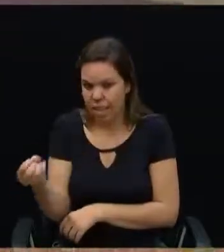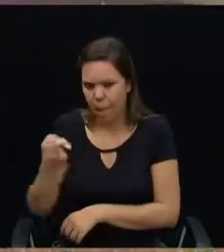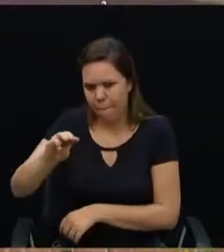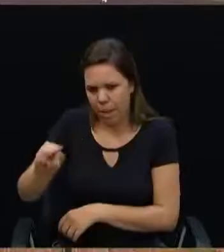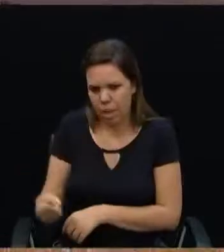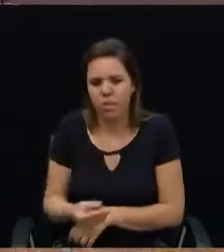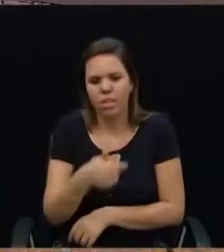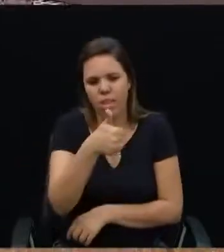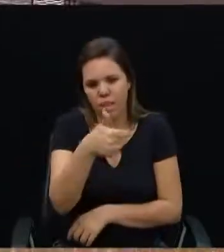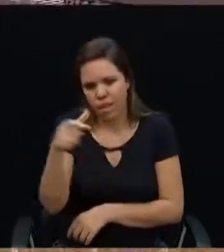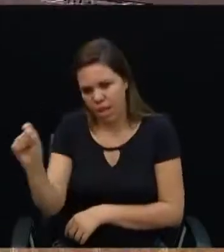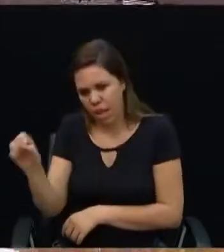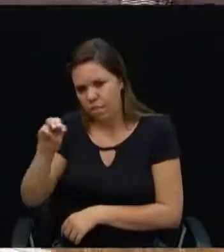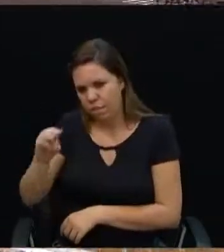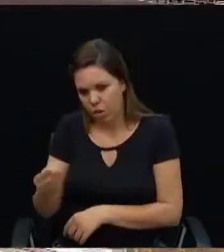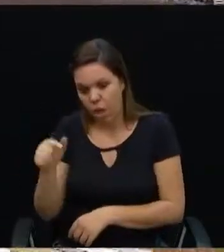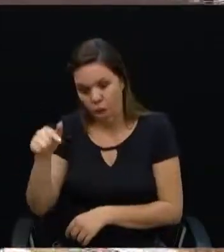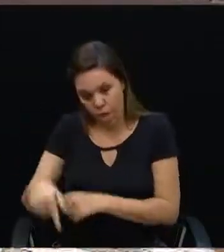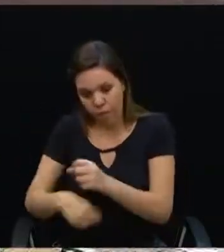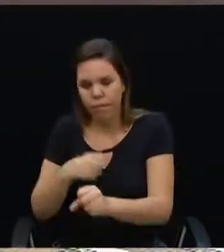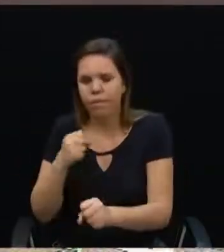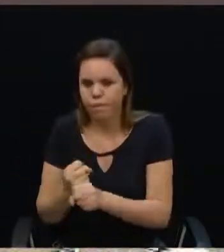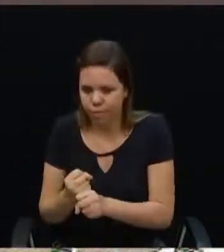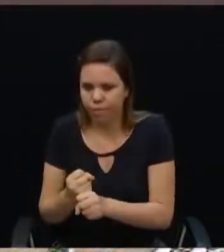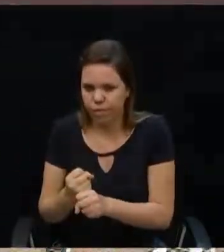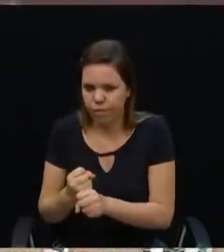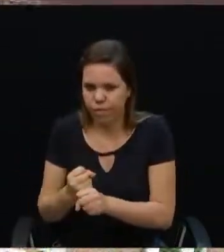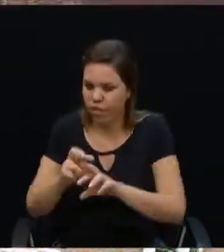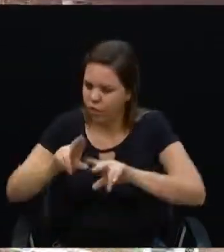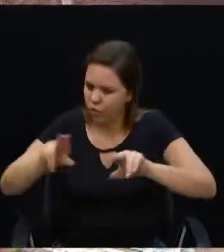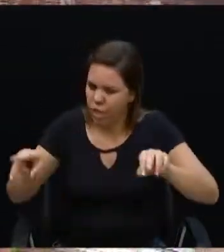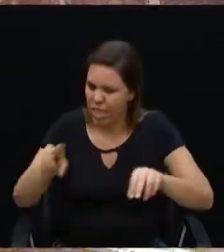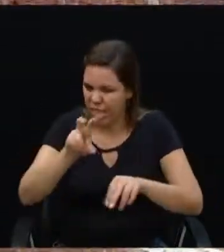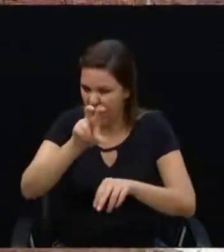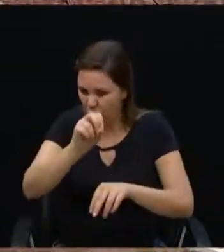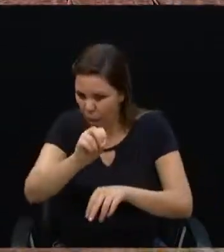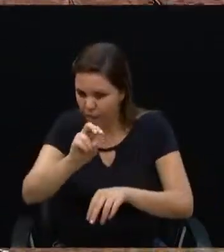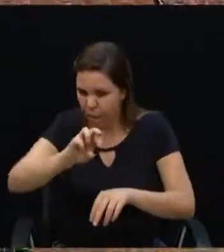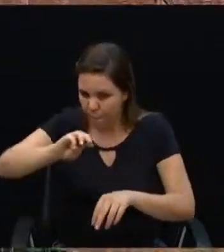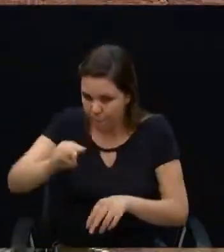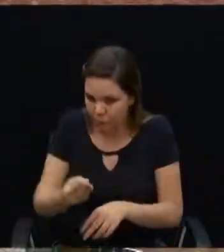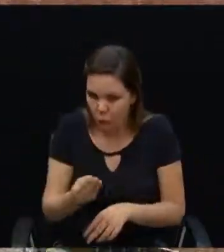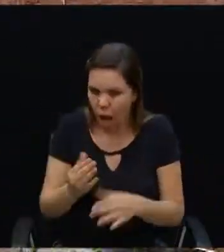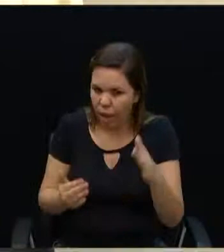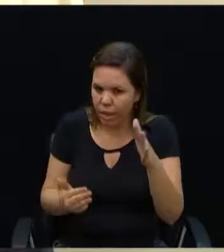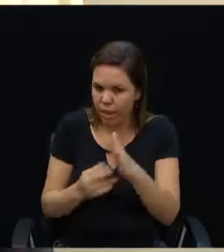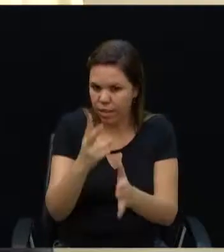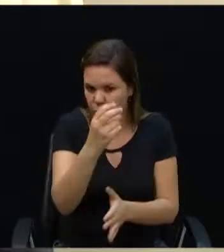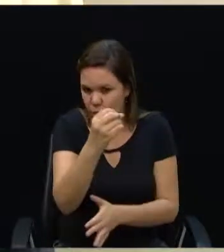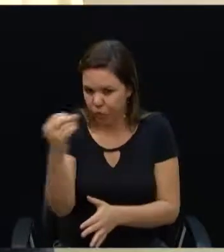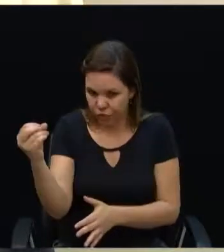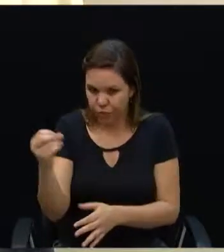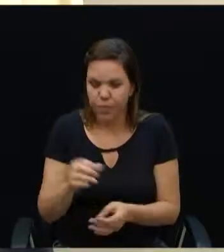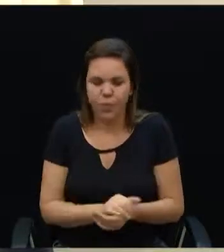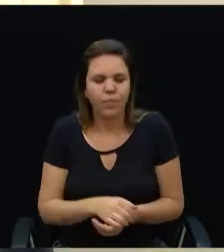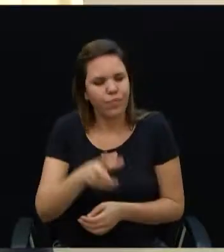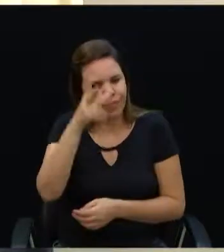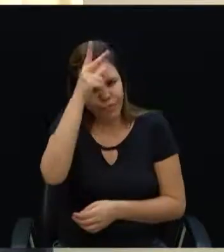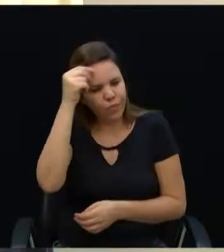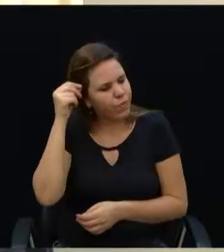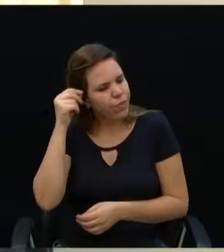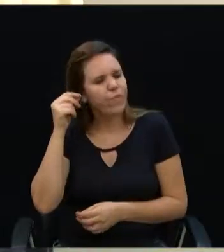110 milhões ainda este ano e os outros 50 milhões até 2020. A prefeitura tem